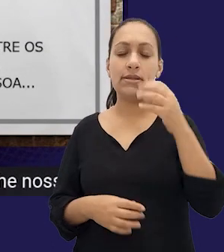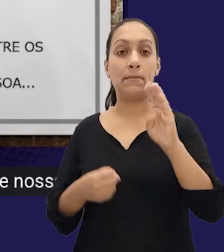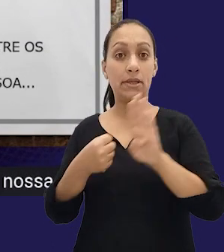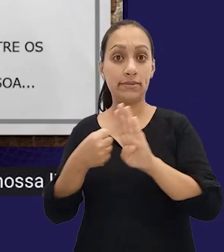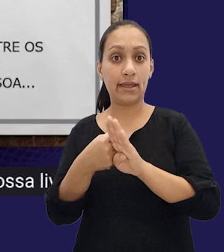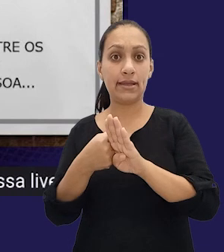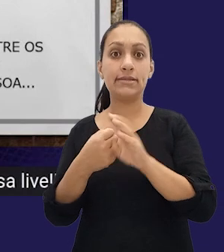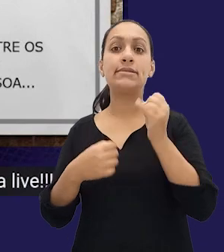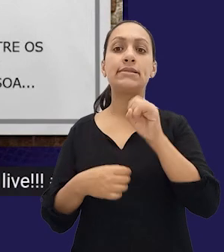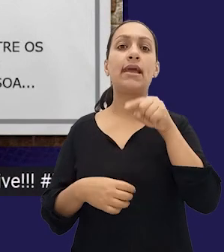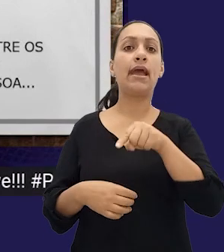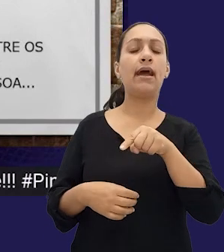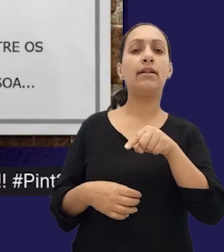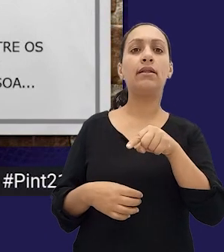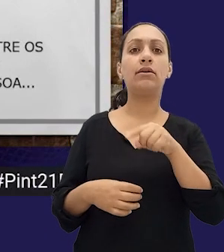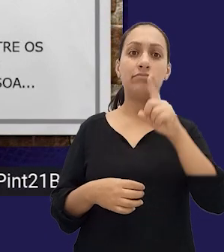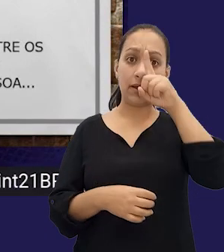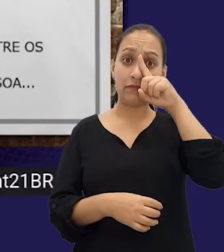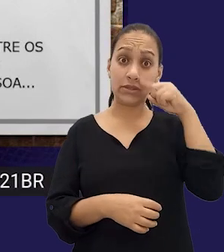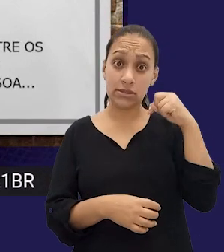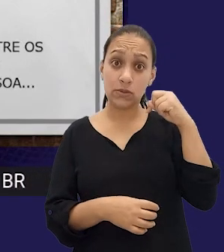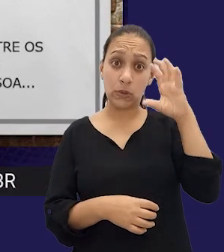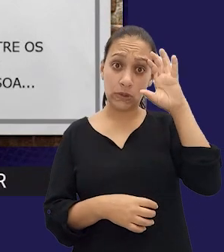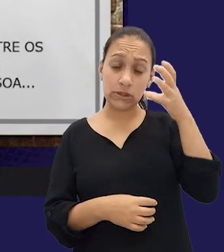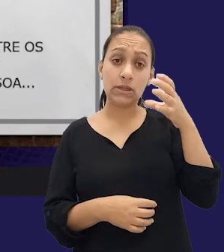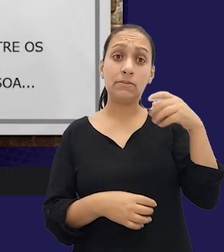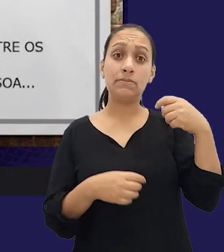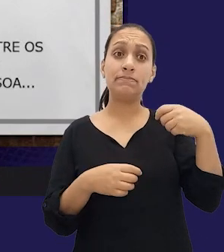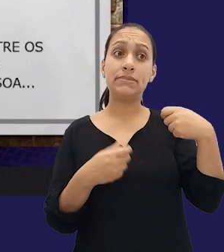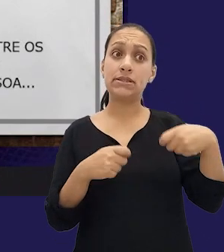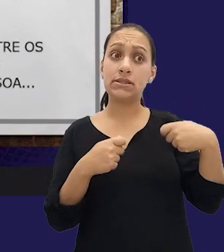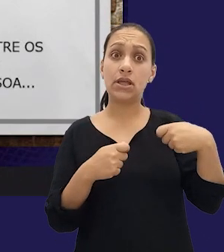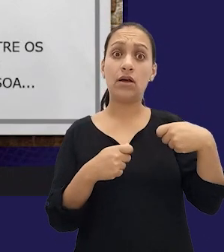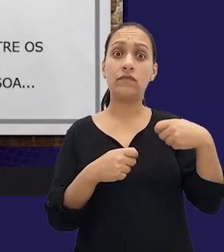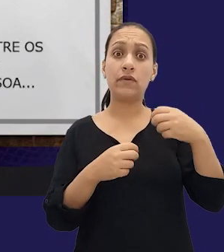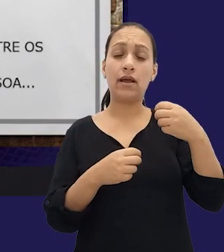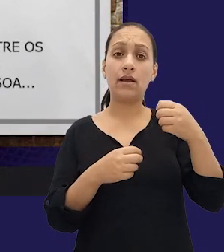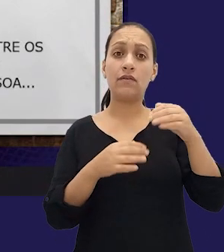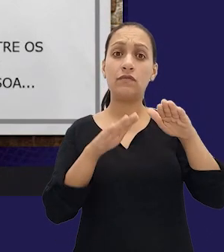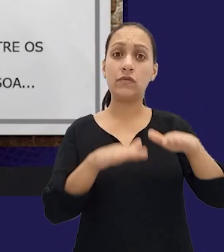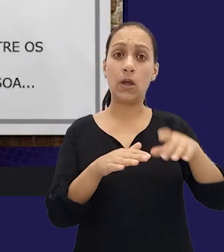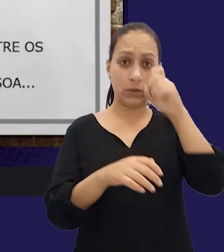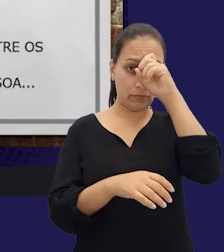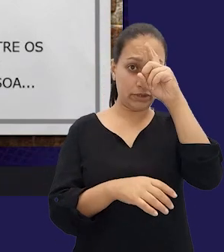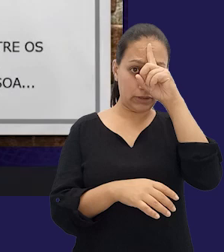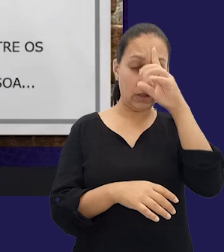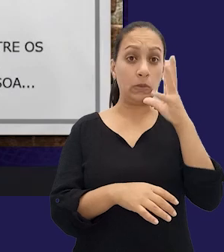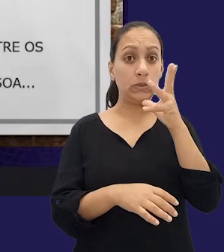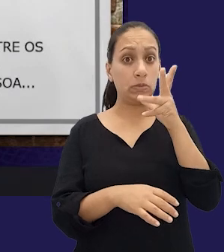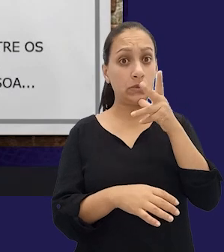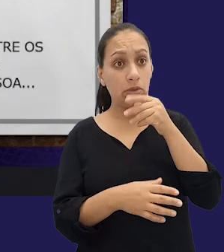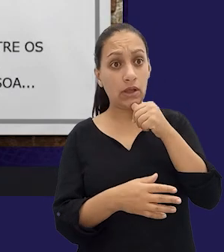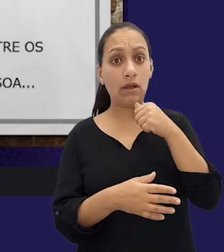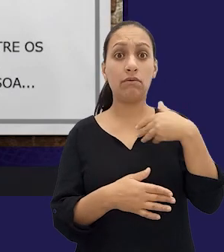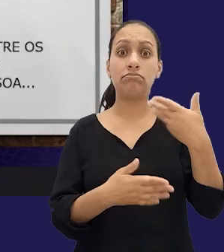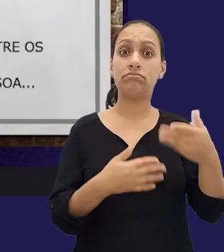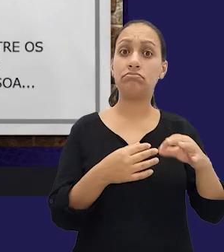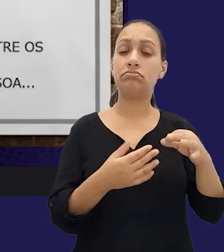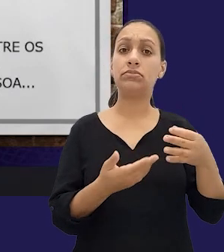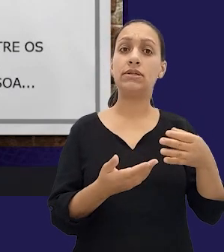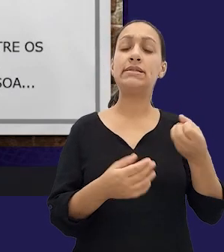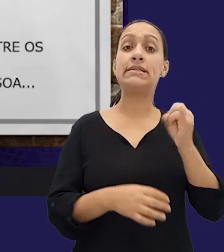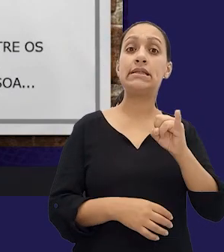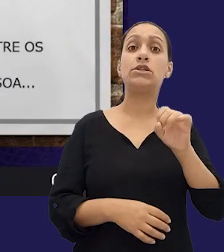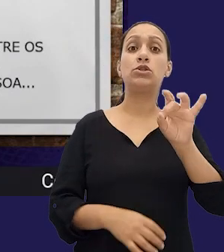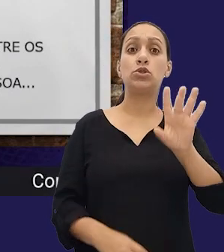causando uma infecção requeria um tempo de internação muito prolongado, se essa bactéria resistente, ela ocorria só no